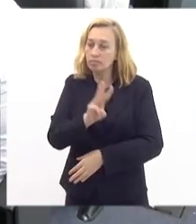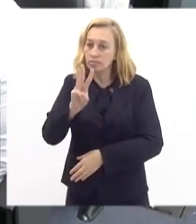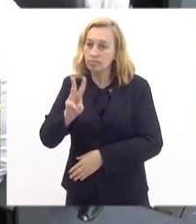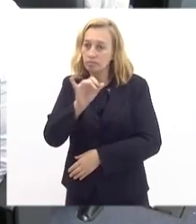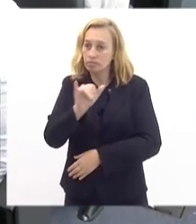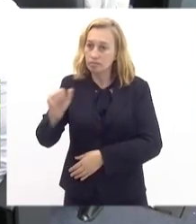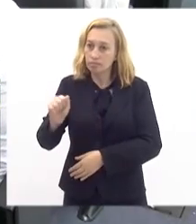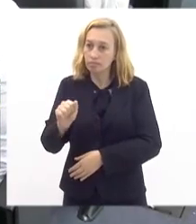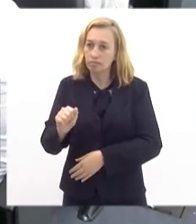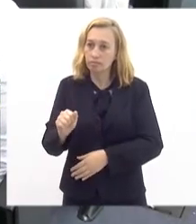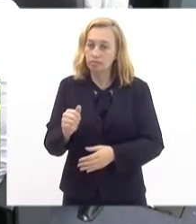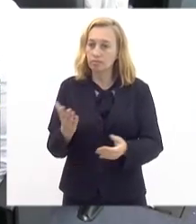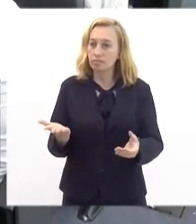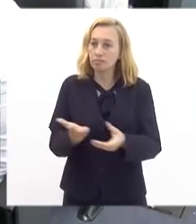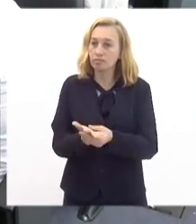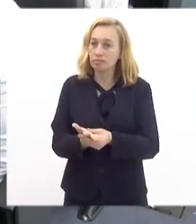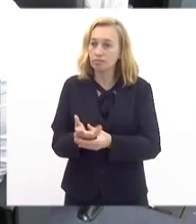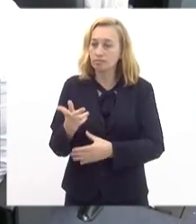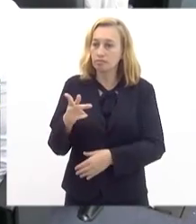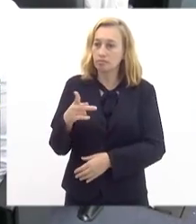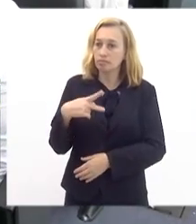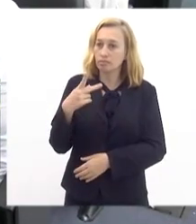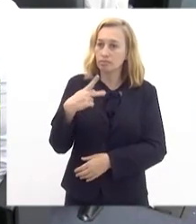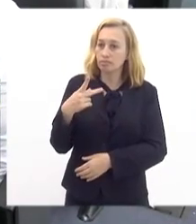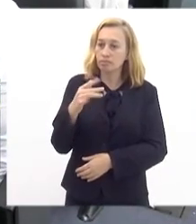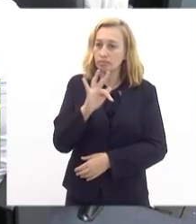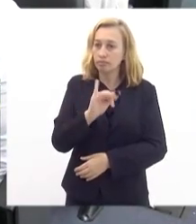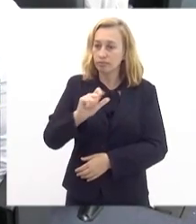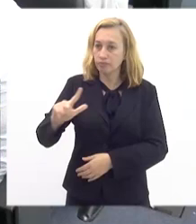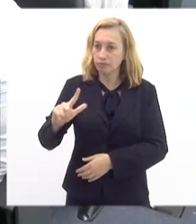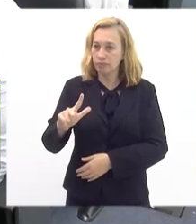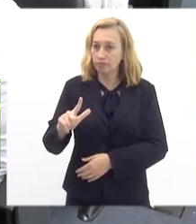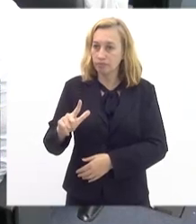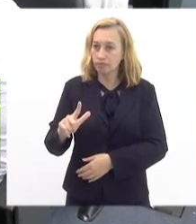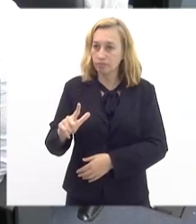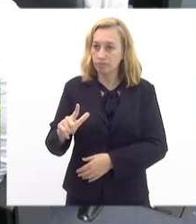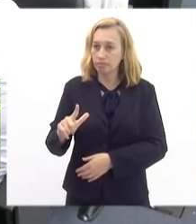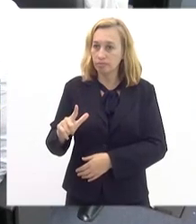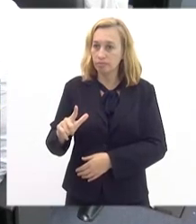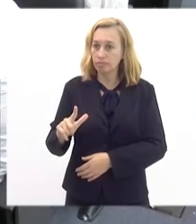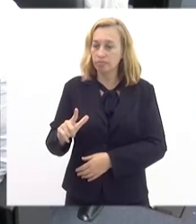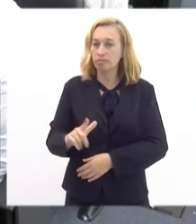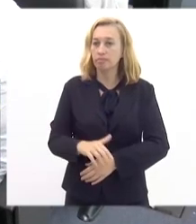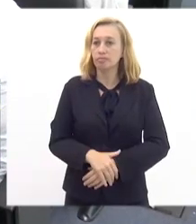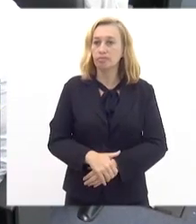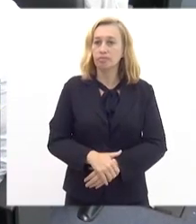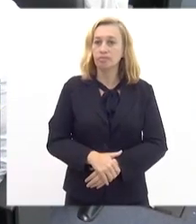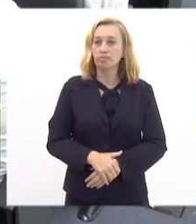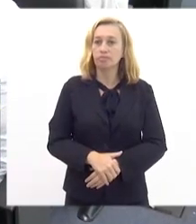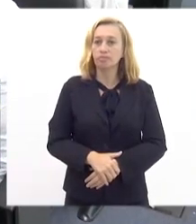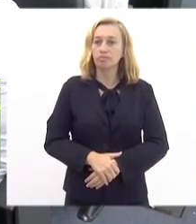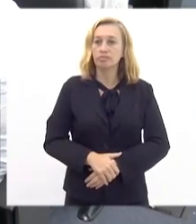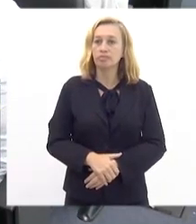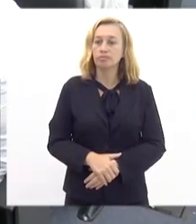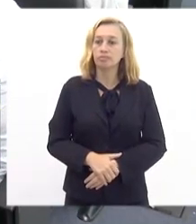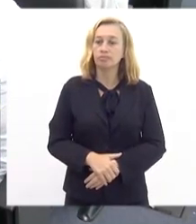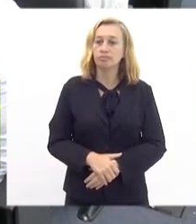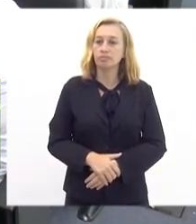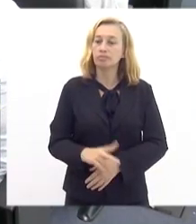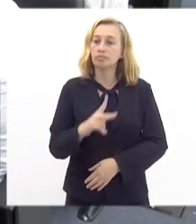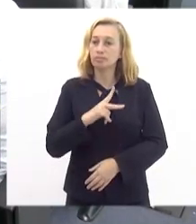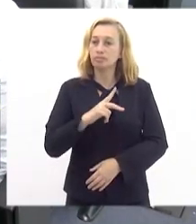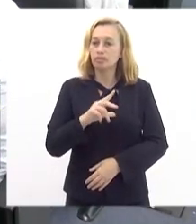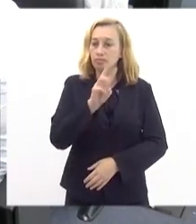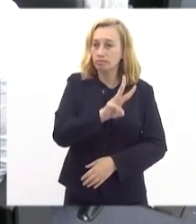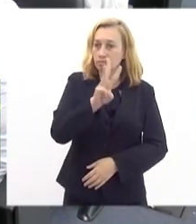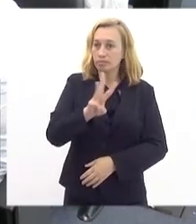ideia dos processos que foram mencionados pelo fio aqui também deixa aqui para os diretores aquele não sabe que o próprio